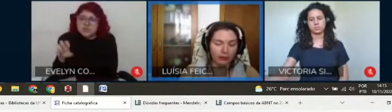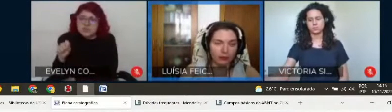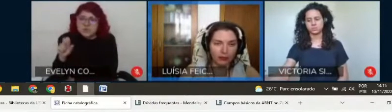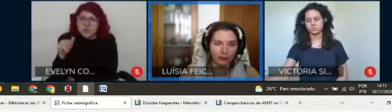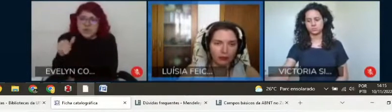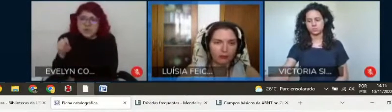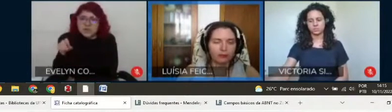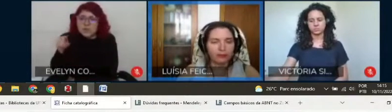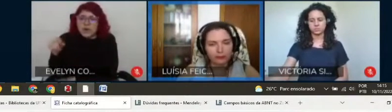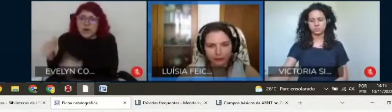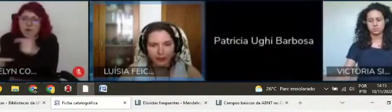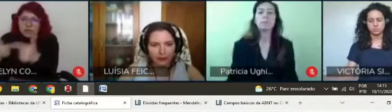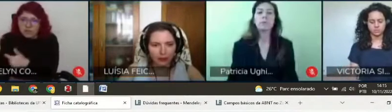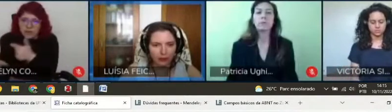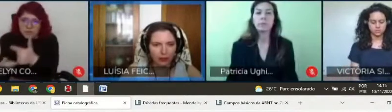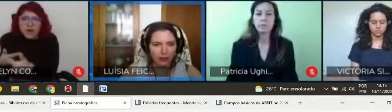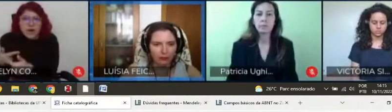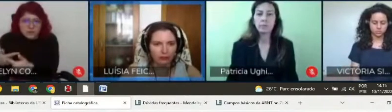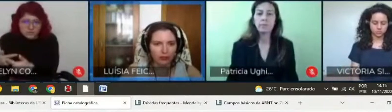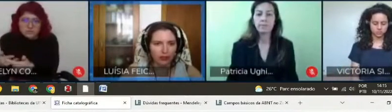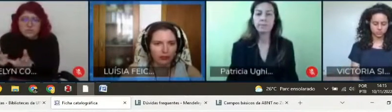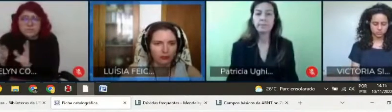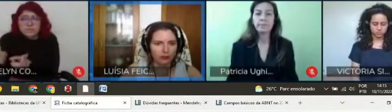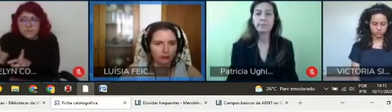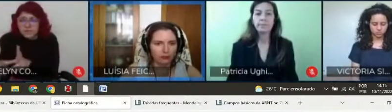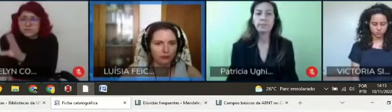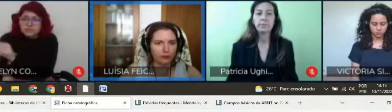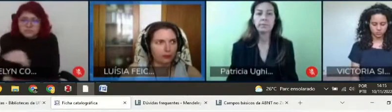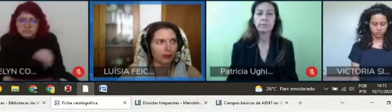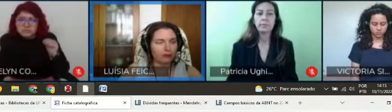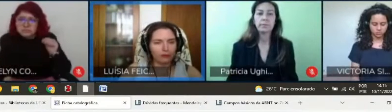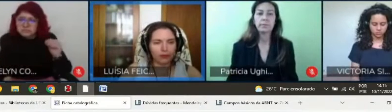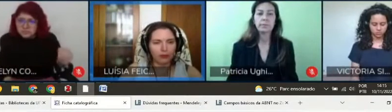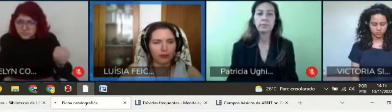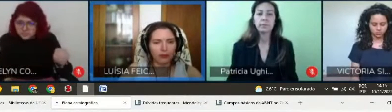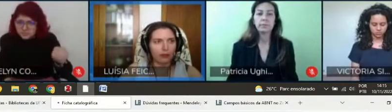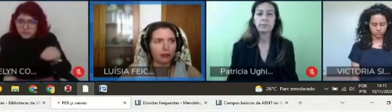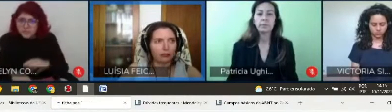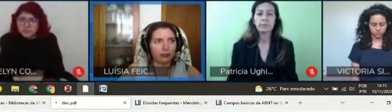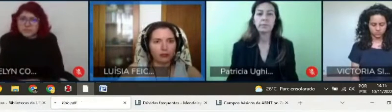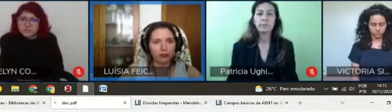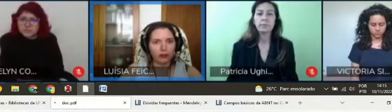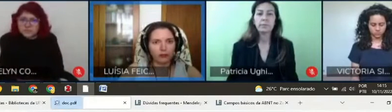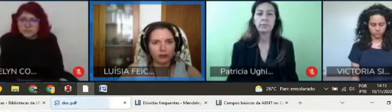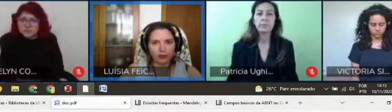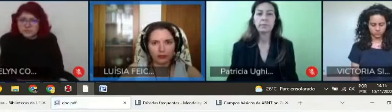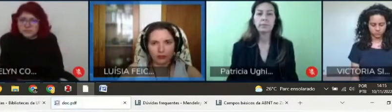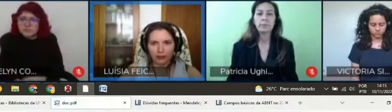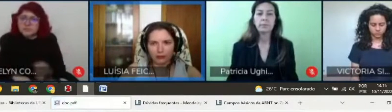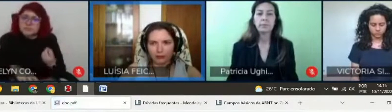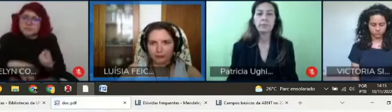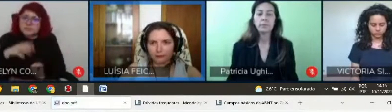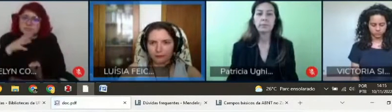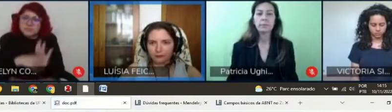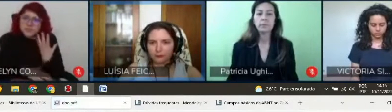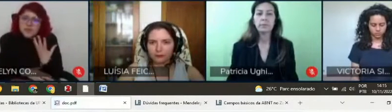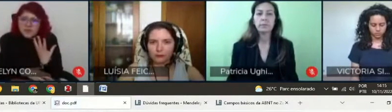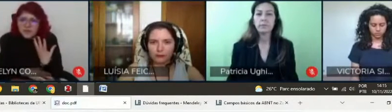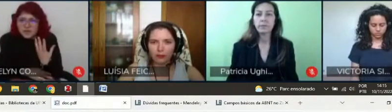de um trabalho acadêmico. Então, daí eu gero, daí vem aqui e gero a ficha